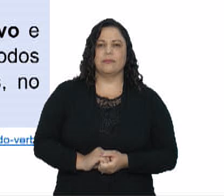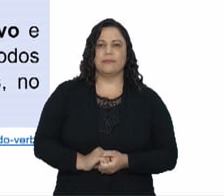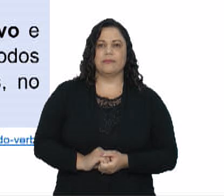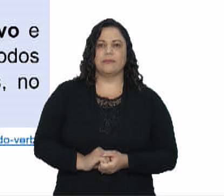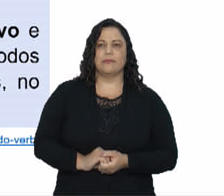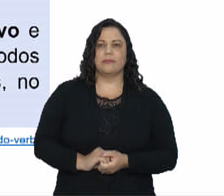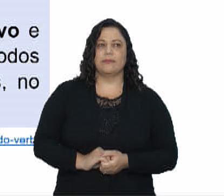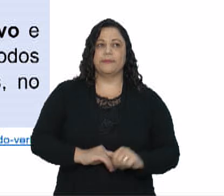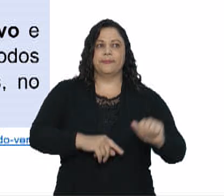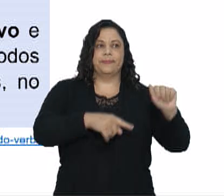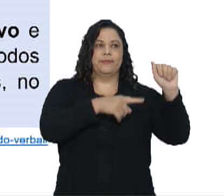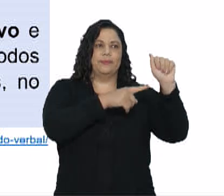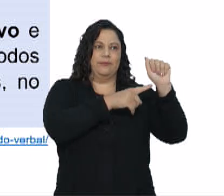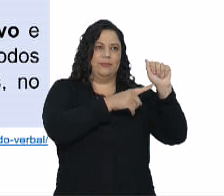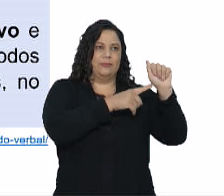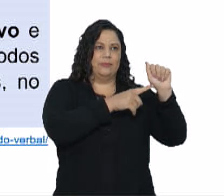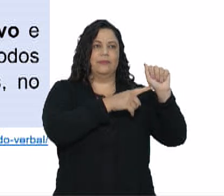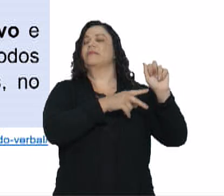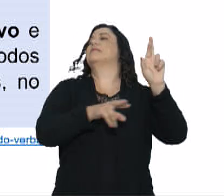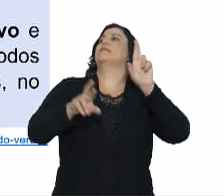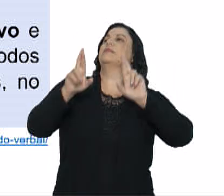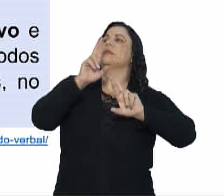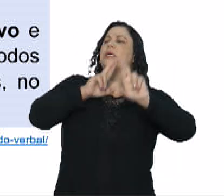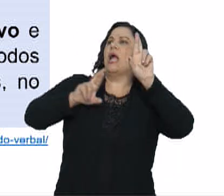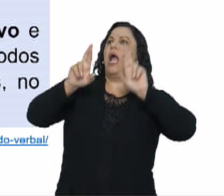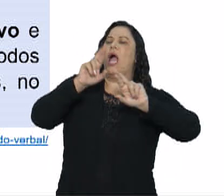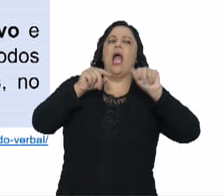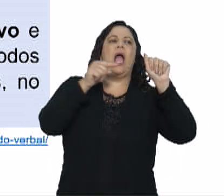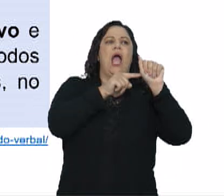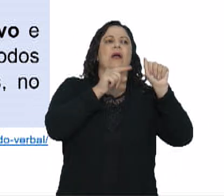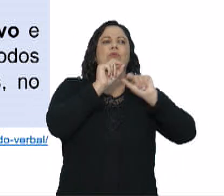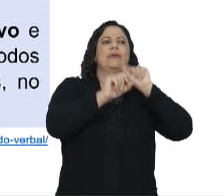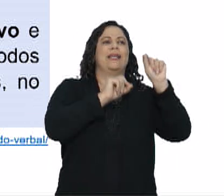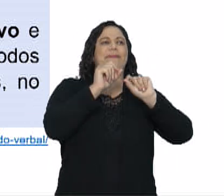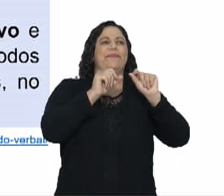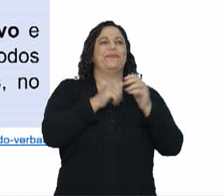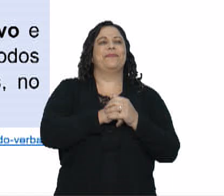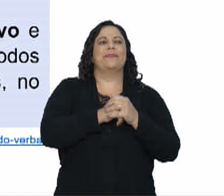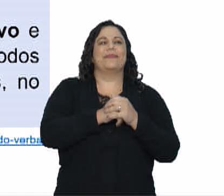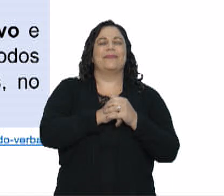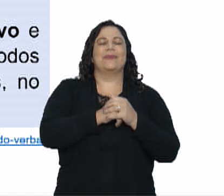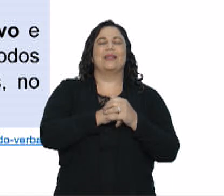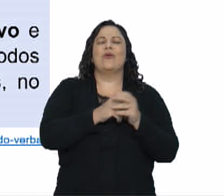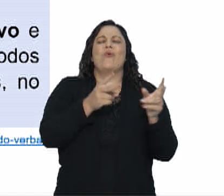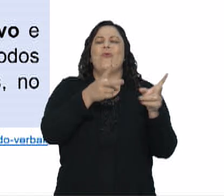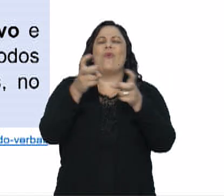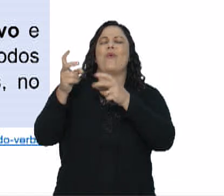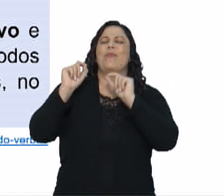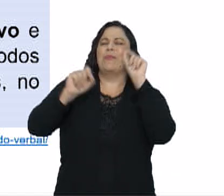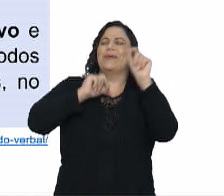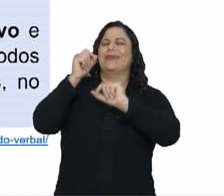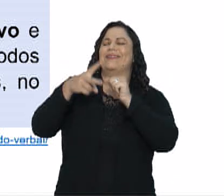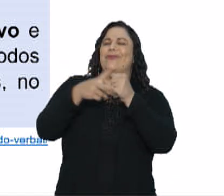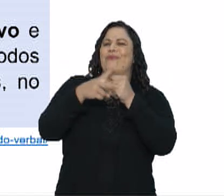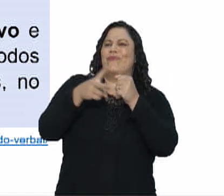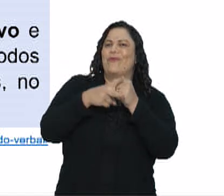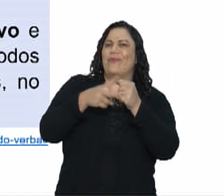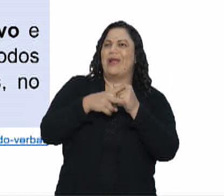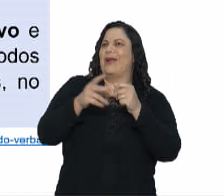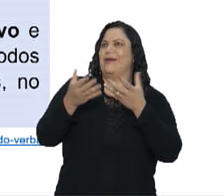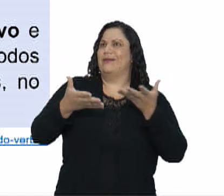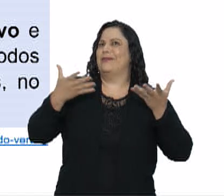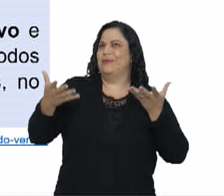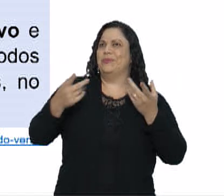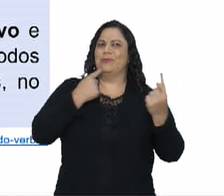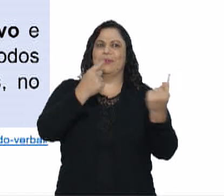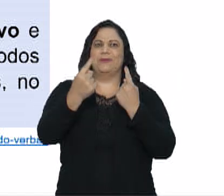A análise do poema nos mostrou a importância do verbo na produção dos discursos. O verbo pode se